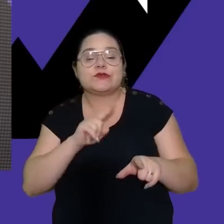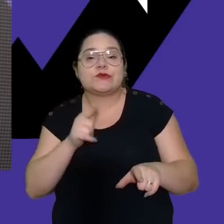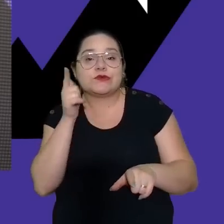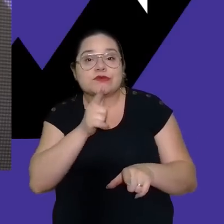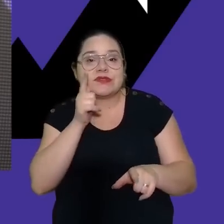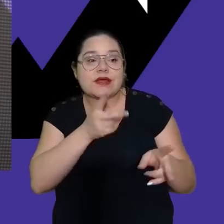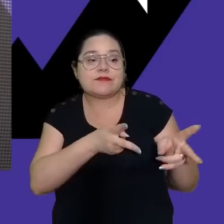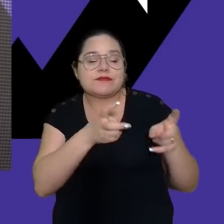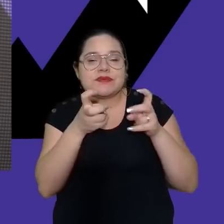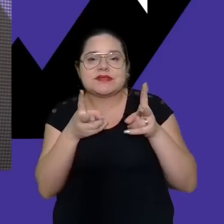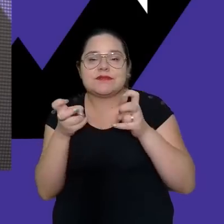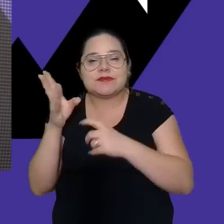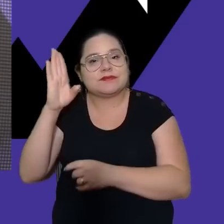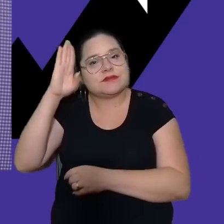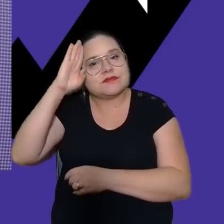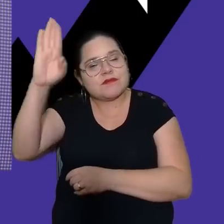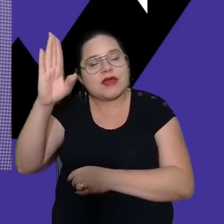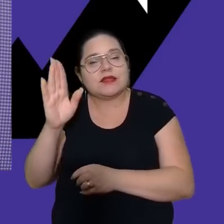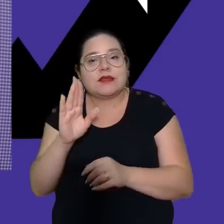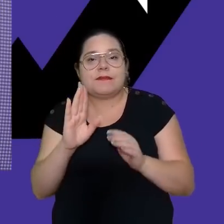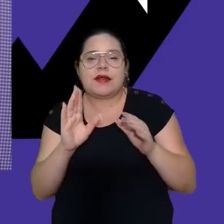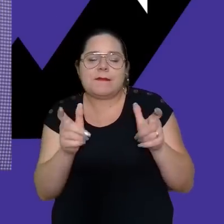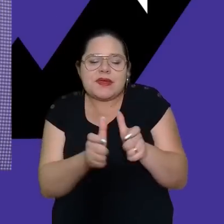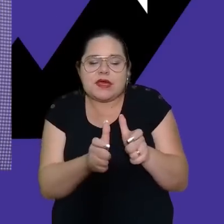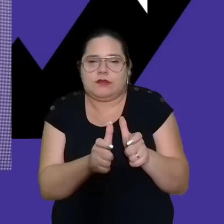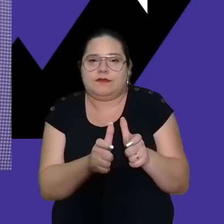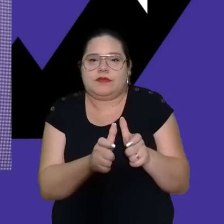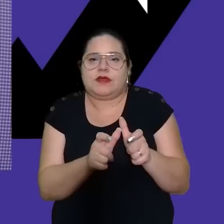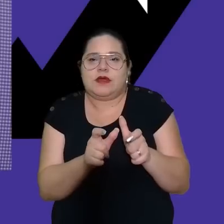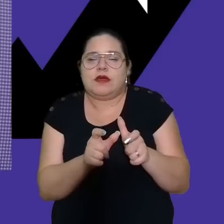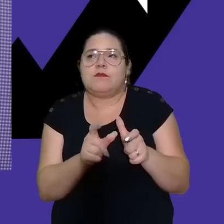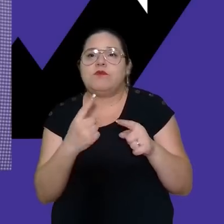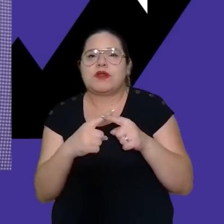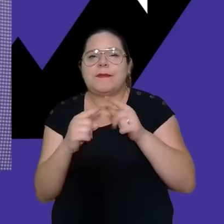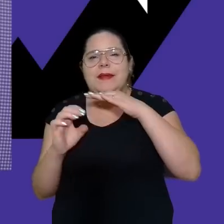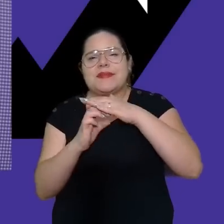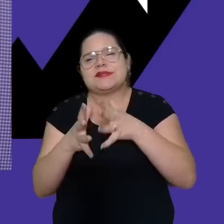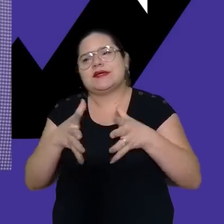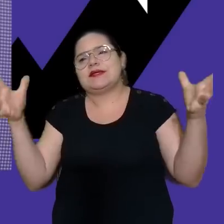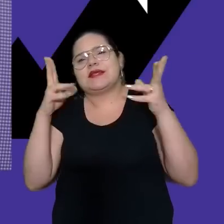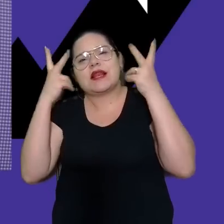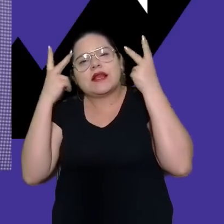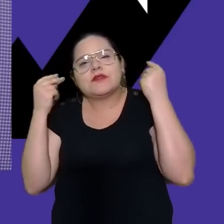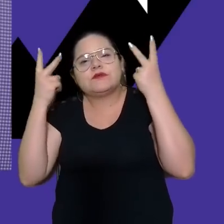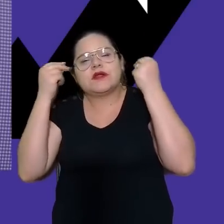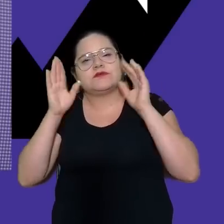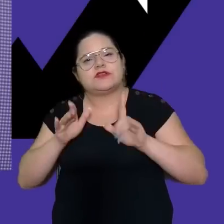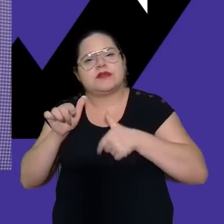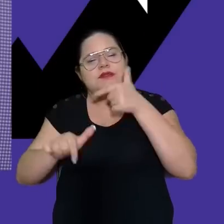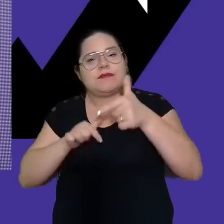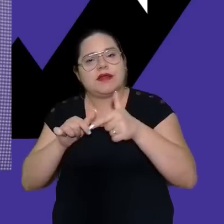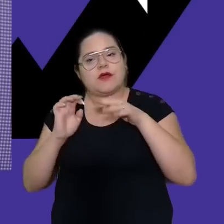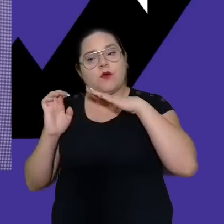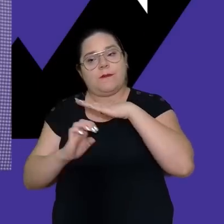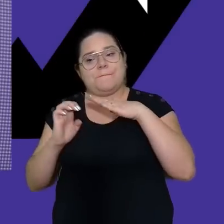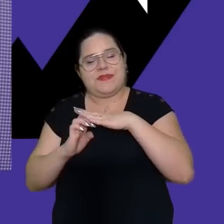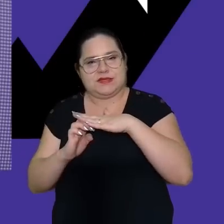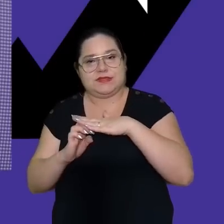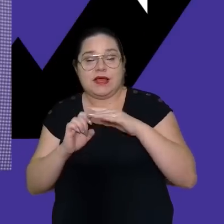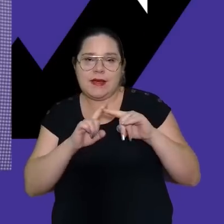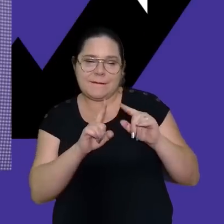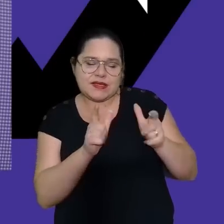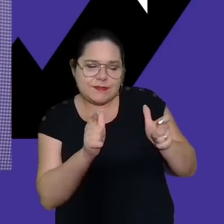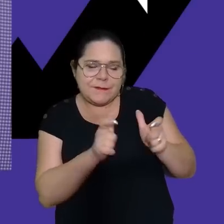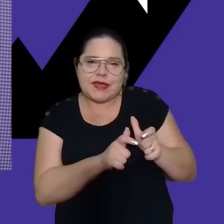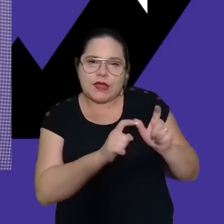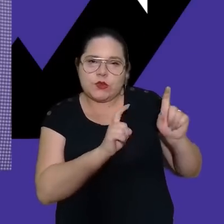principalmente para o pequeno, que para o grande já é um caminho natural, ele já trabalhar como empresa. Mas o menor não, o menor